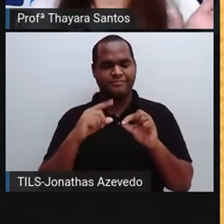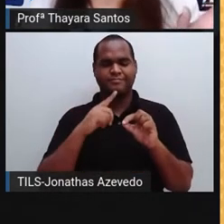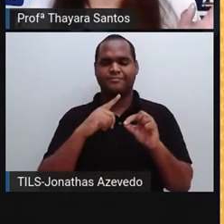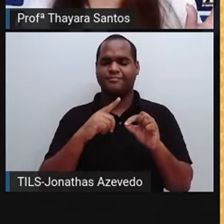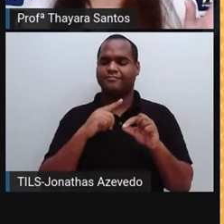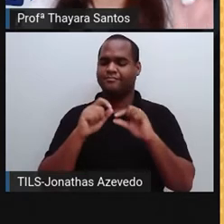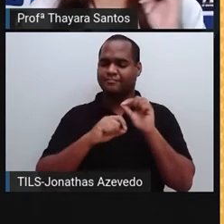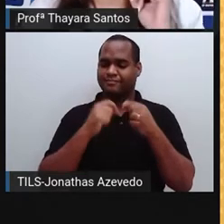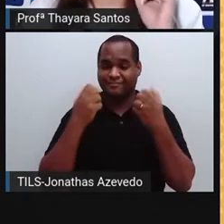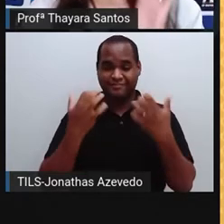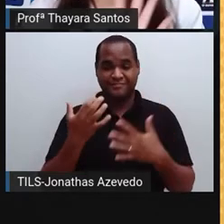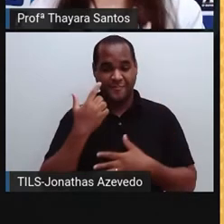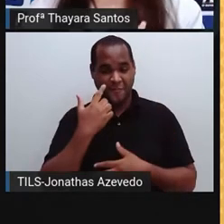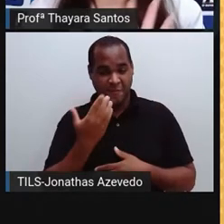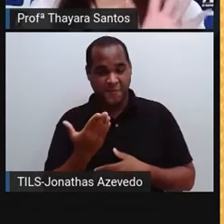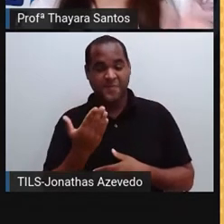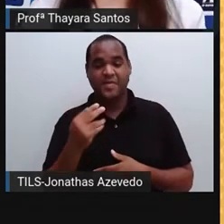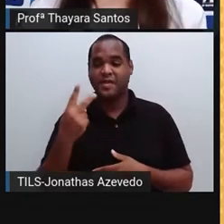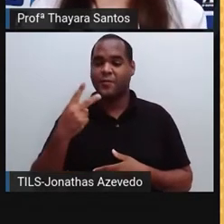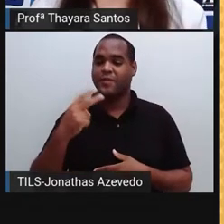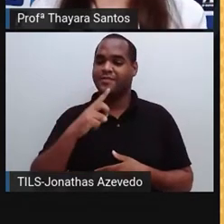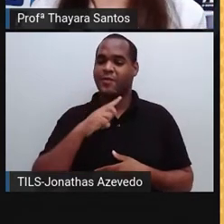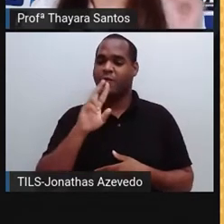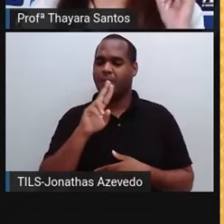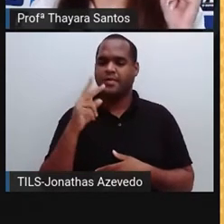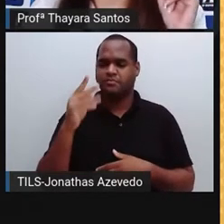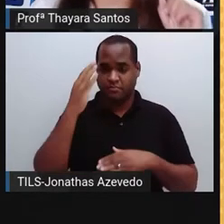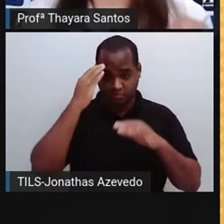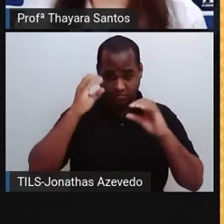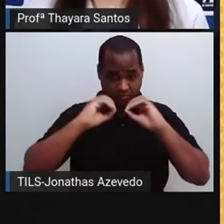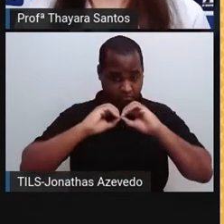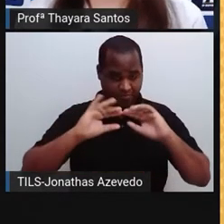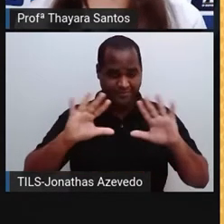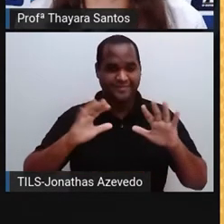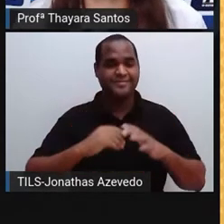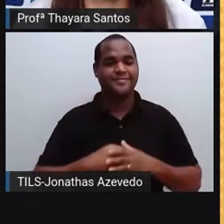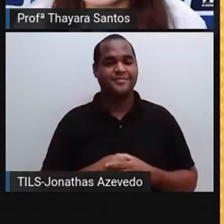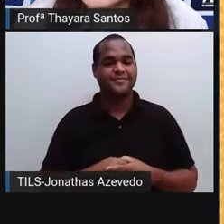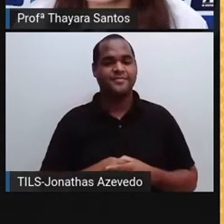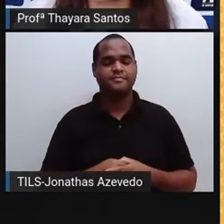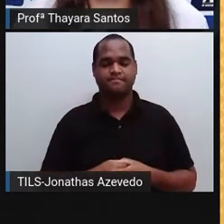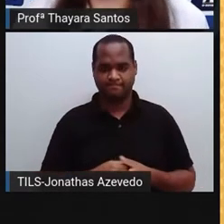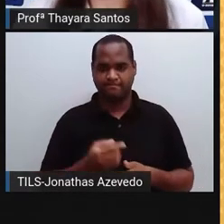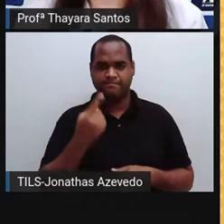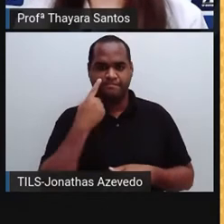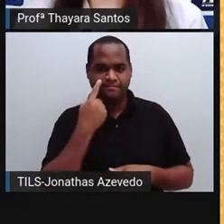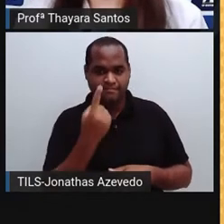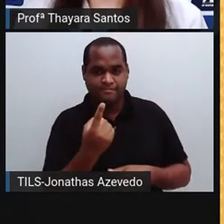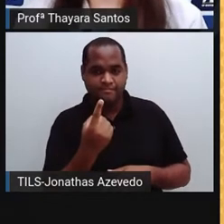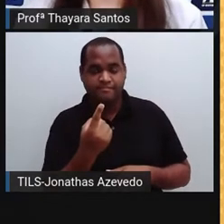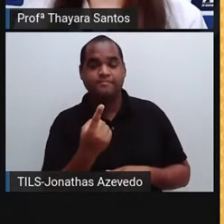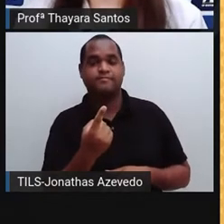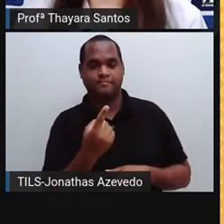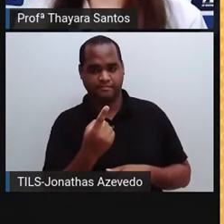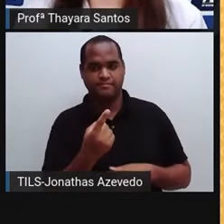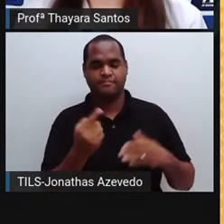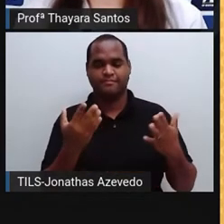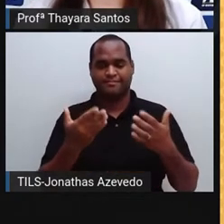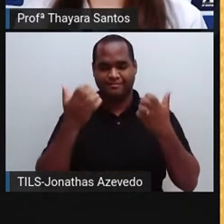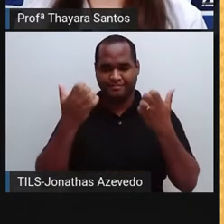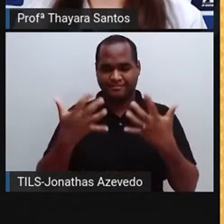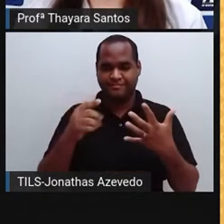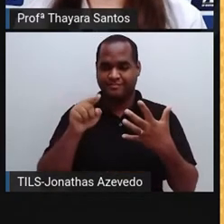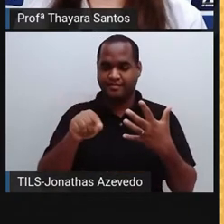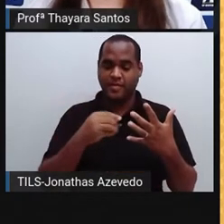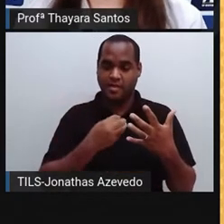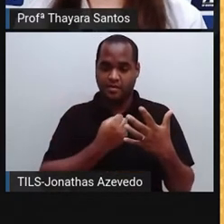ali, porque é a segunda letra do nome, tá? Então, só para vocês entenderem isso. Vocês estão vendo que aqui tem um número